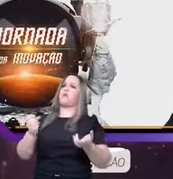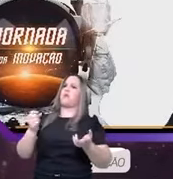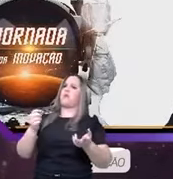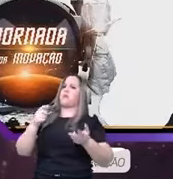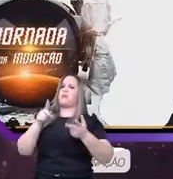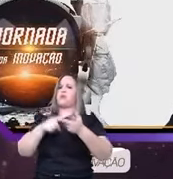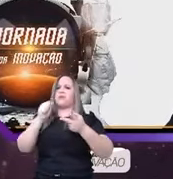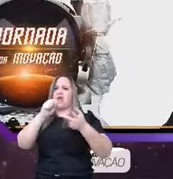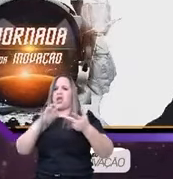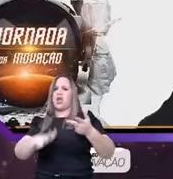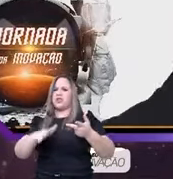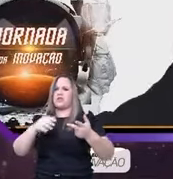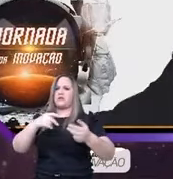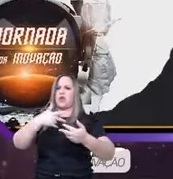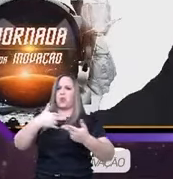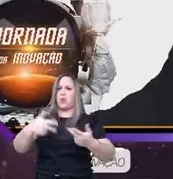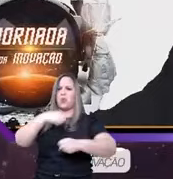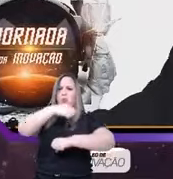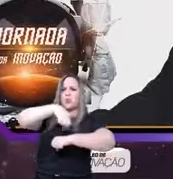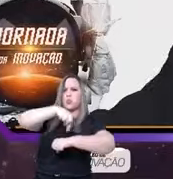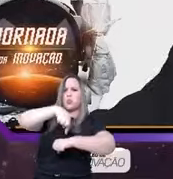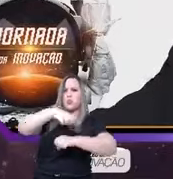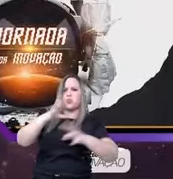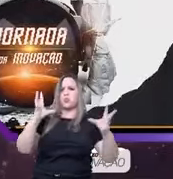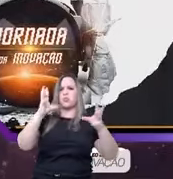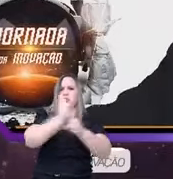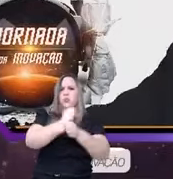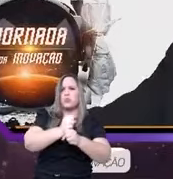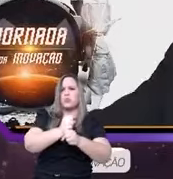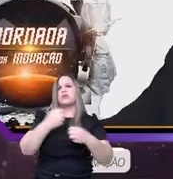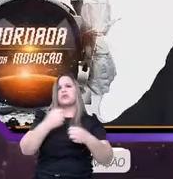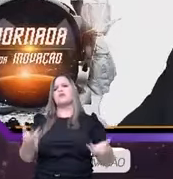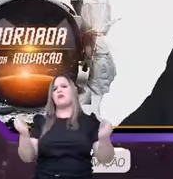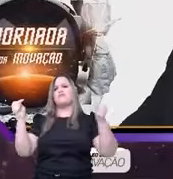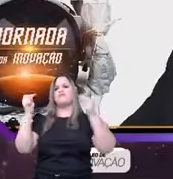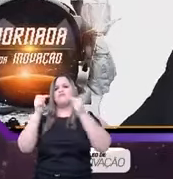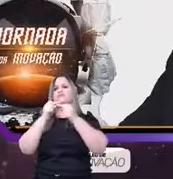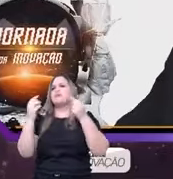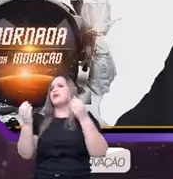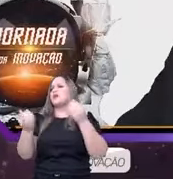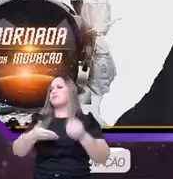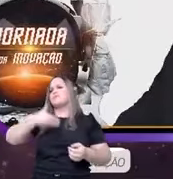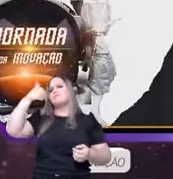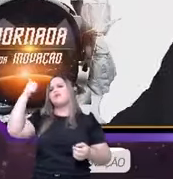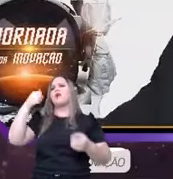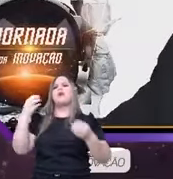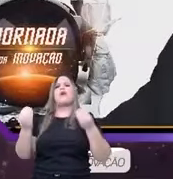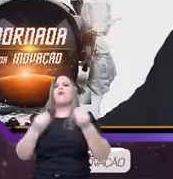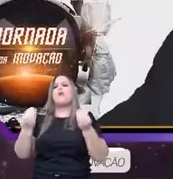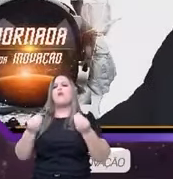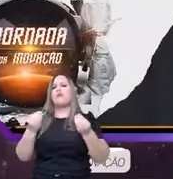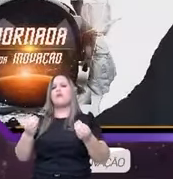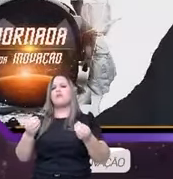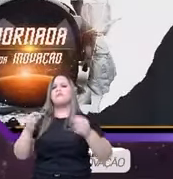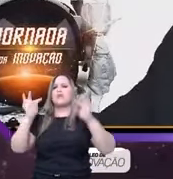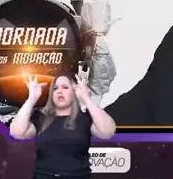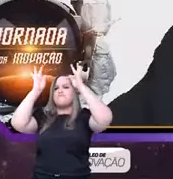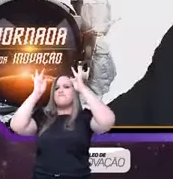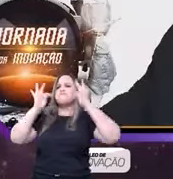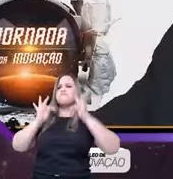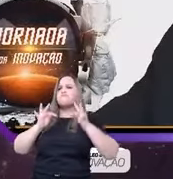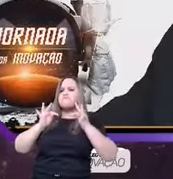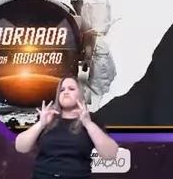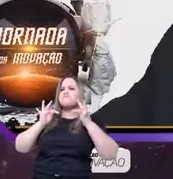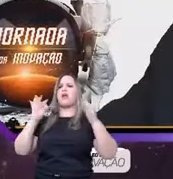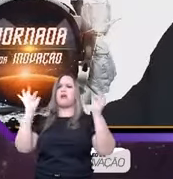atividade cartorária e etc., isso seriam coisas bastante aplicáveis. Eu acho que a testemunha foi bastante